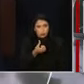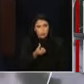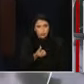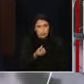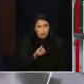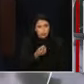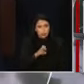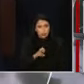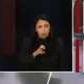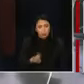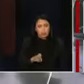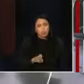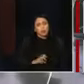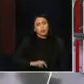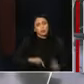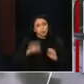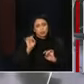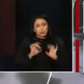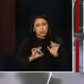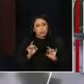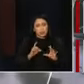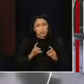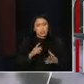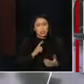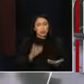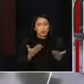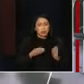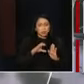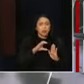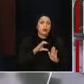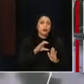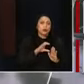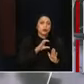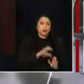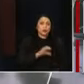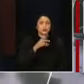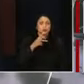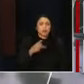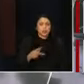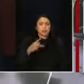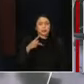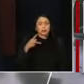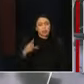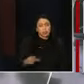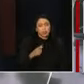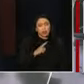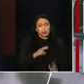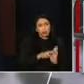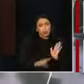norma especial, em detrimento do Código Penal, norma geral.